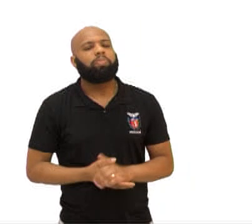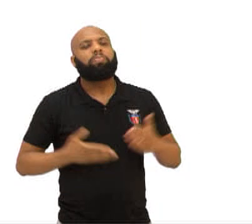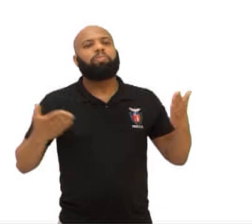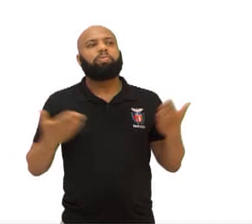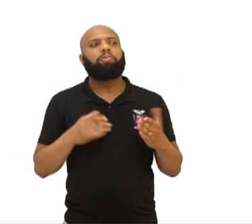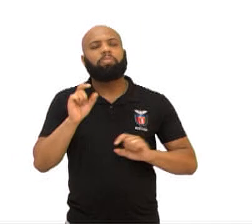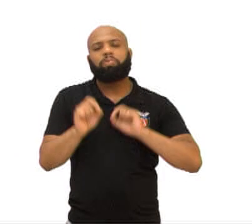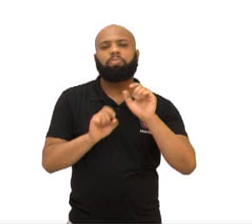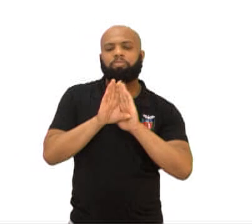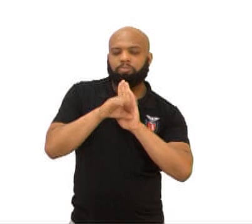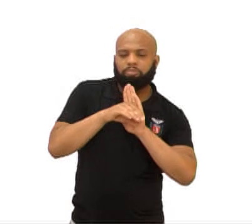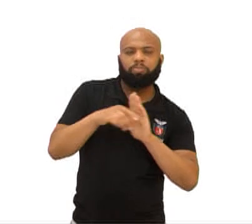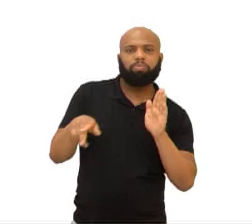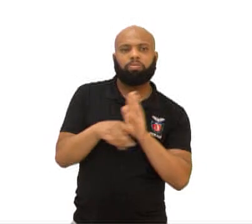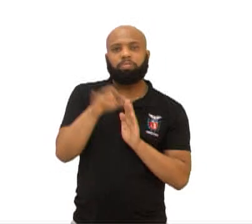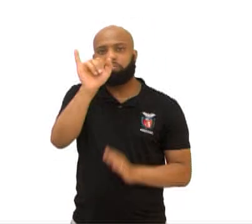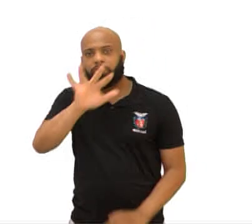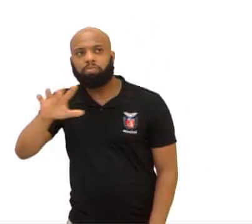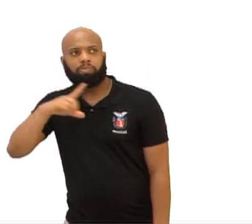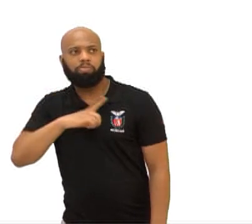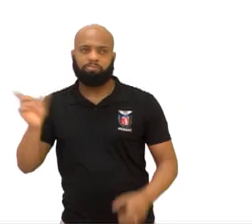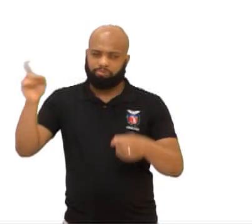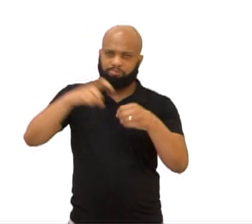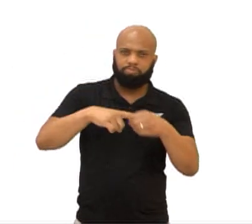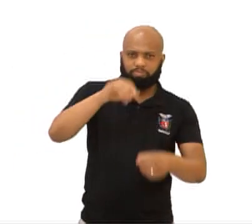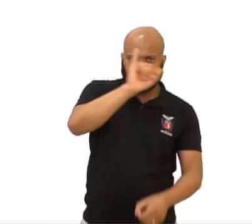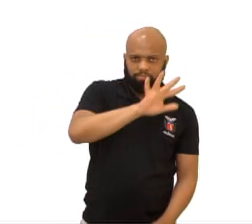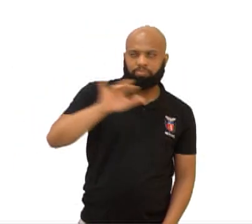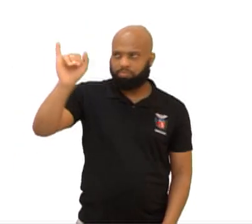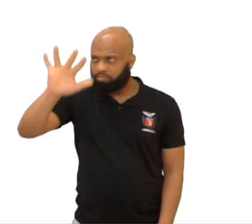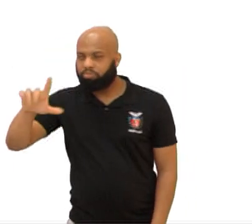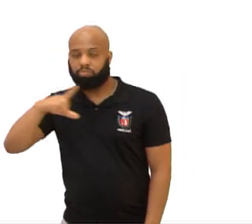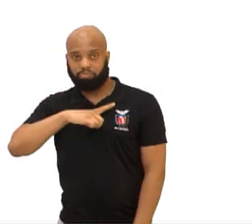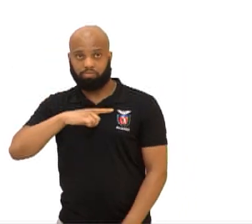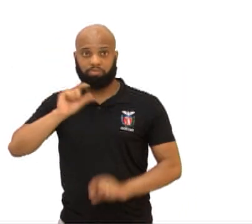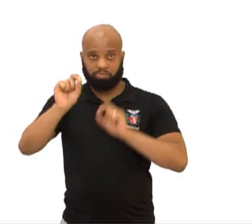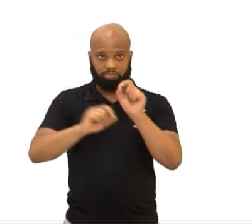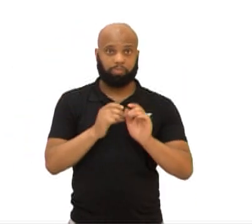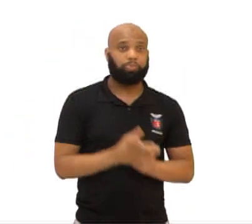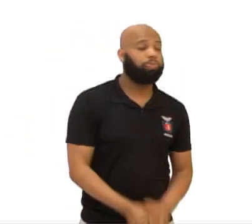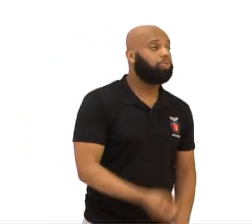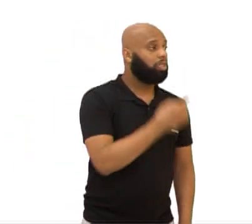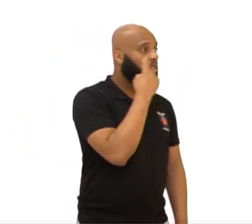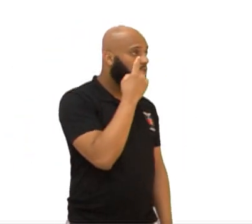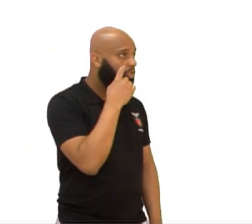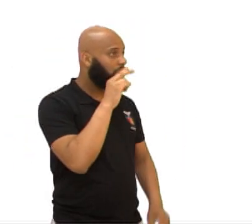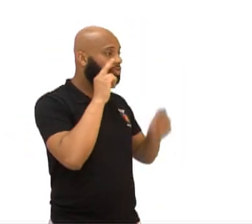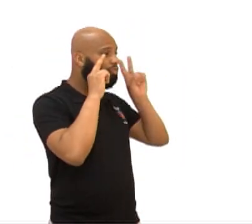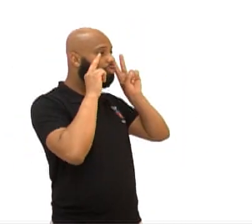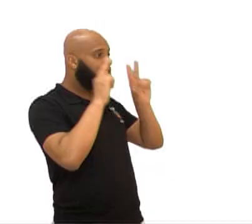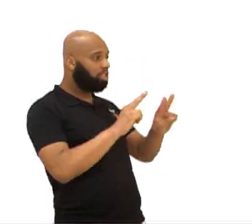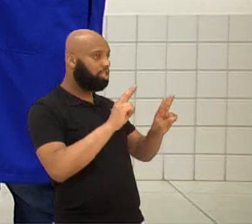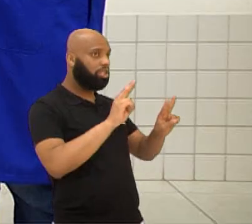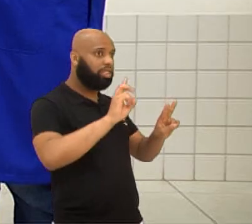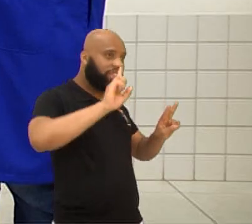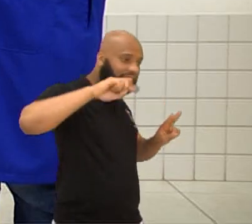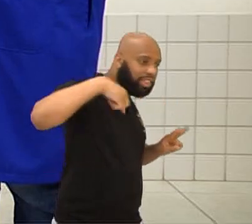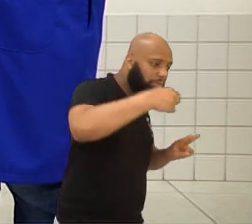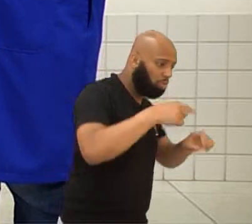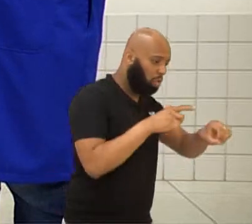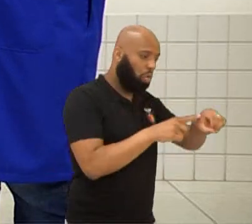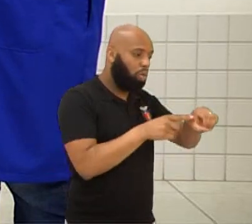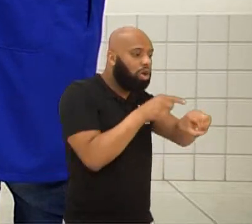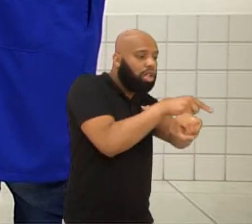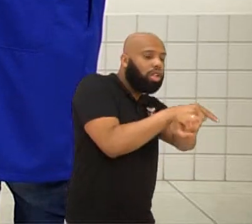vamos lá. Olha o conceito das imagens que temos ali, pessoal. Volta ali um pouquinho, professor Jorge. Olha o conceito. A visão ali, ela está fechando o fluxo luminoso depois do